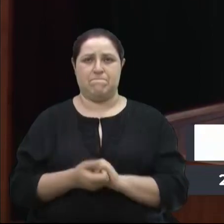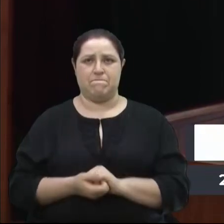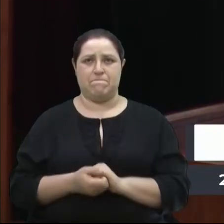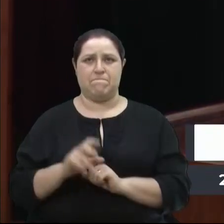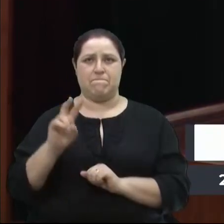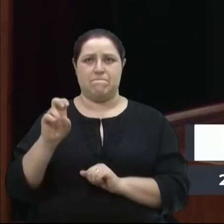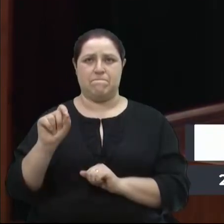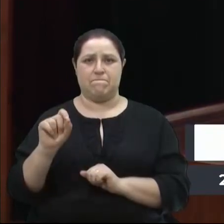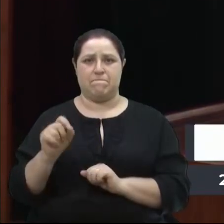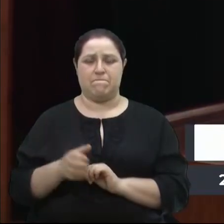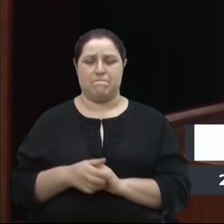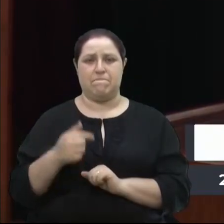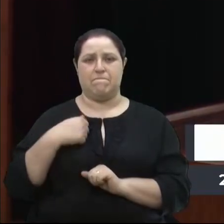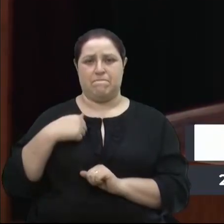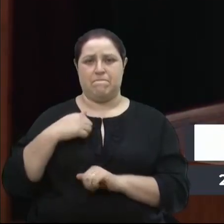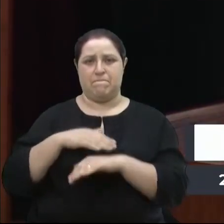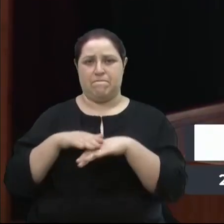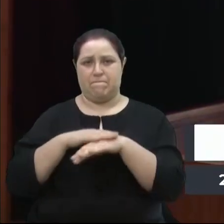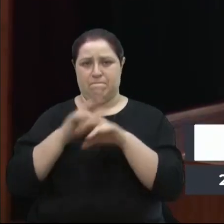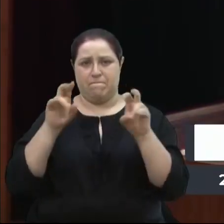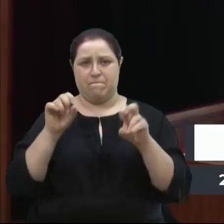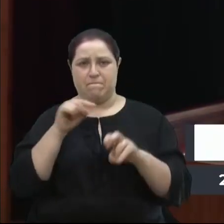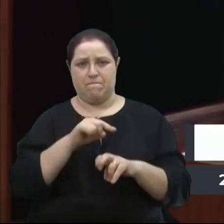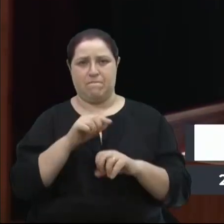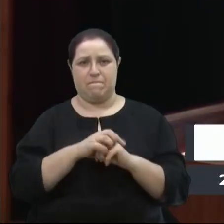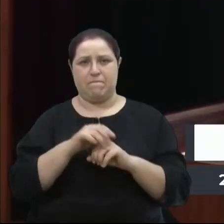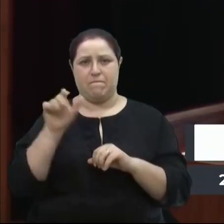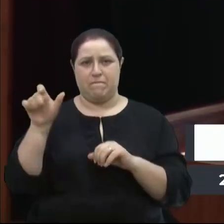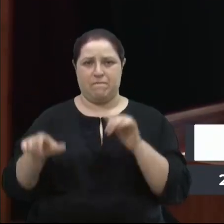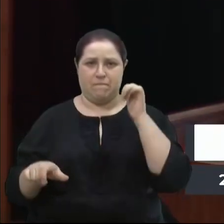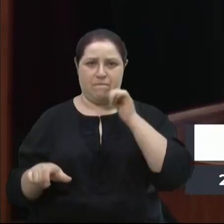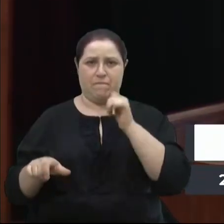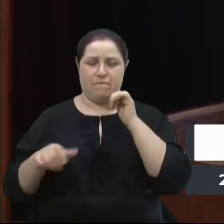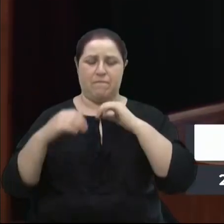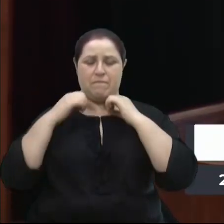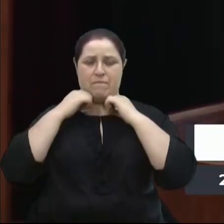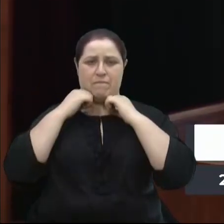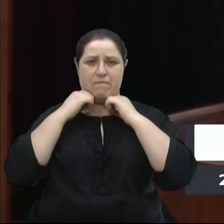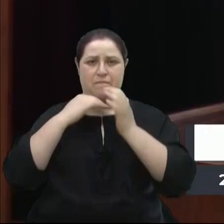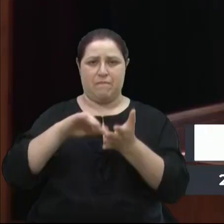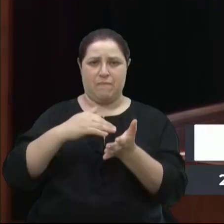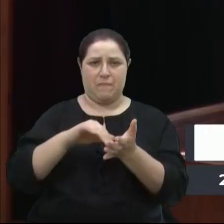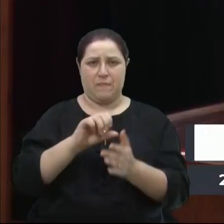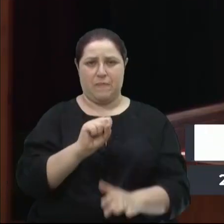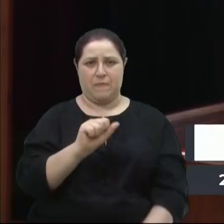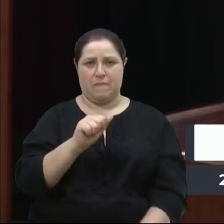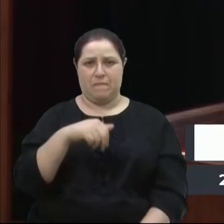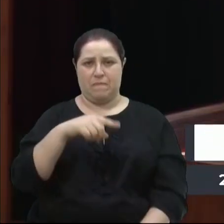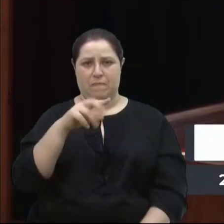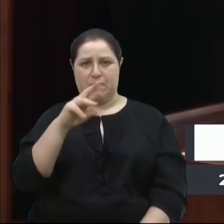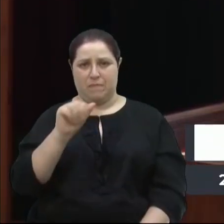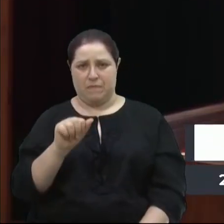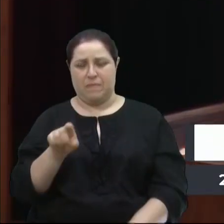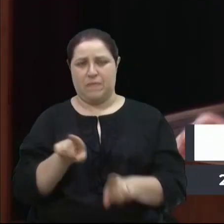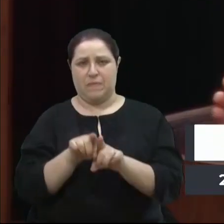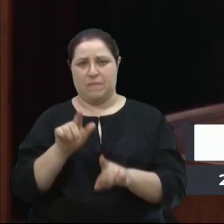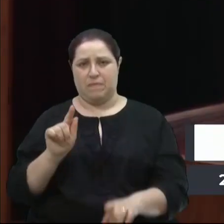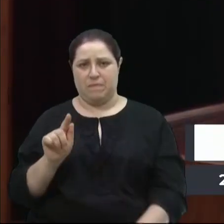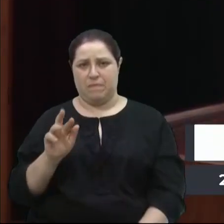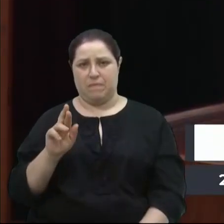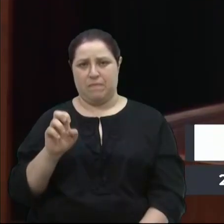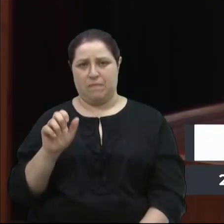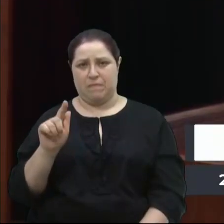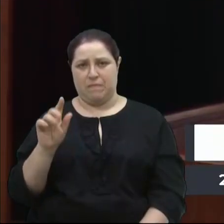a seguinte, eu conversei sobre o assunto com a secretária Sandra, conversei com a secretária Grégora, e as duas,